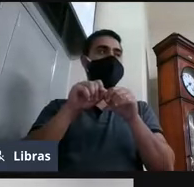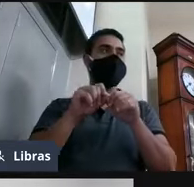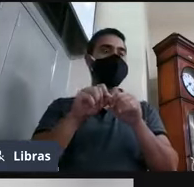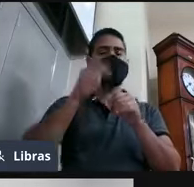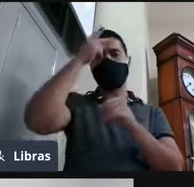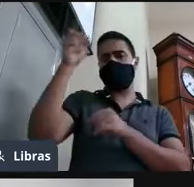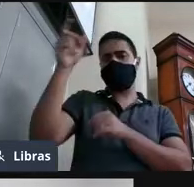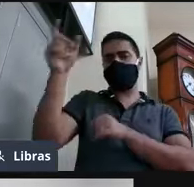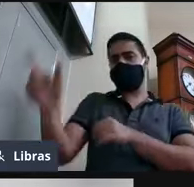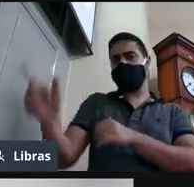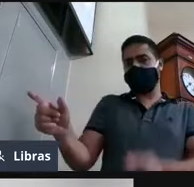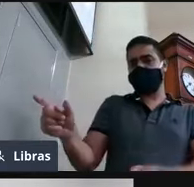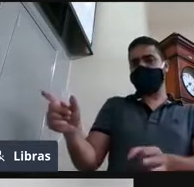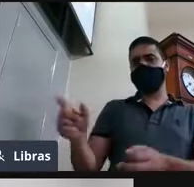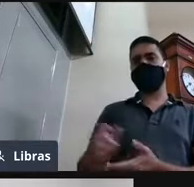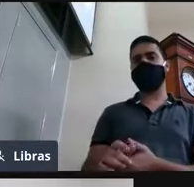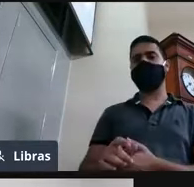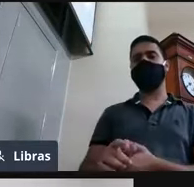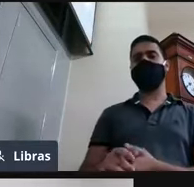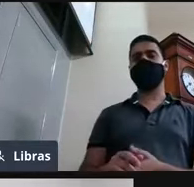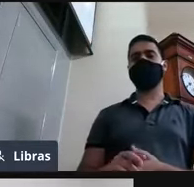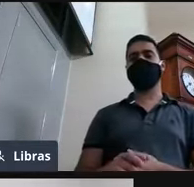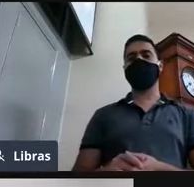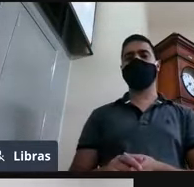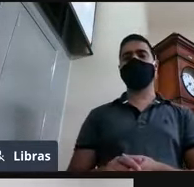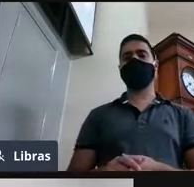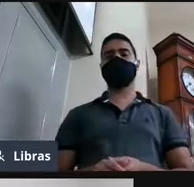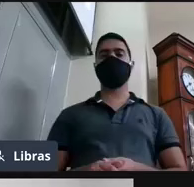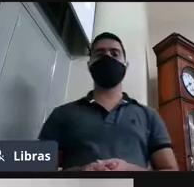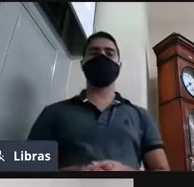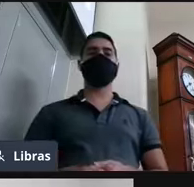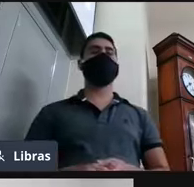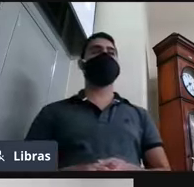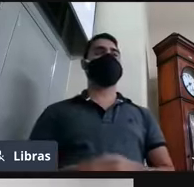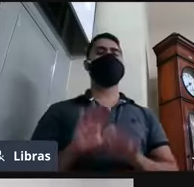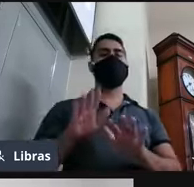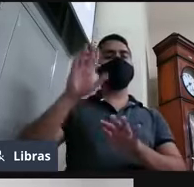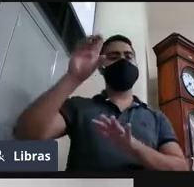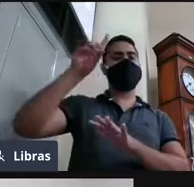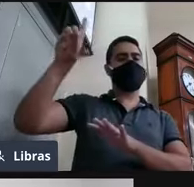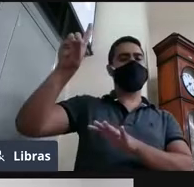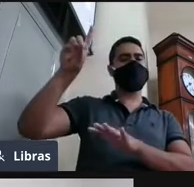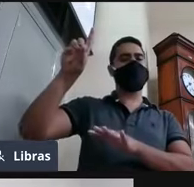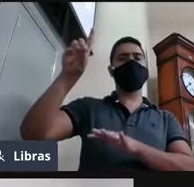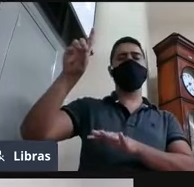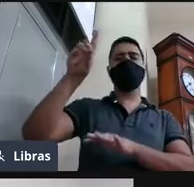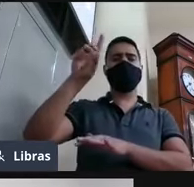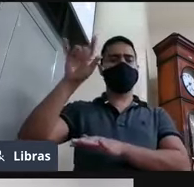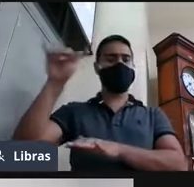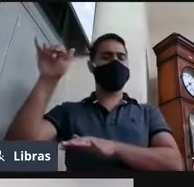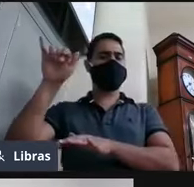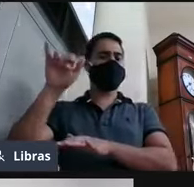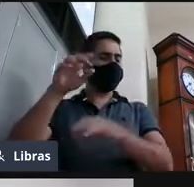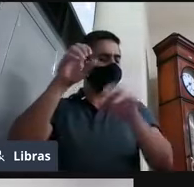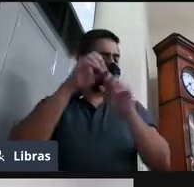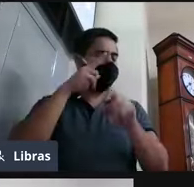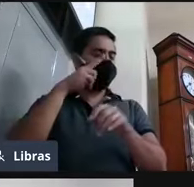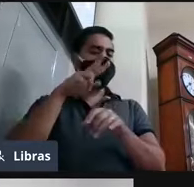honesto, direito a poder do dinheiro. Mas Deus é Pai e Nossa Senhora é Mãe. E as